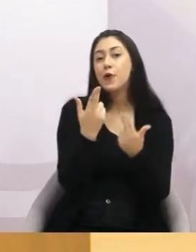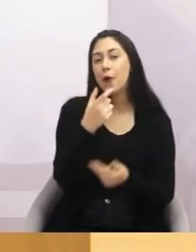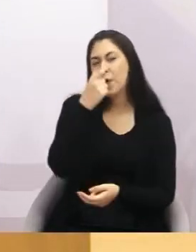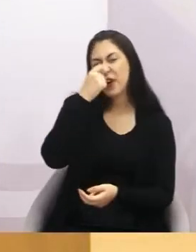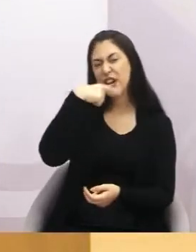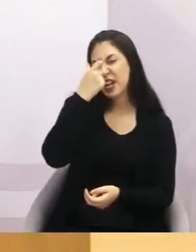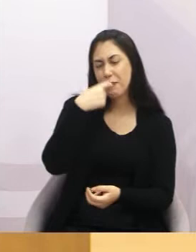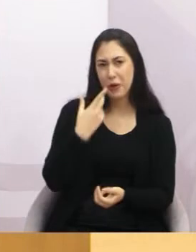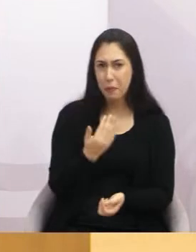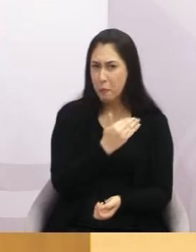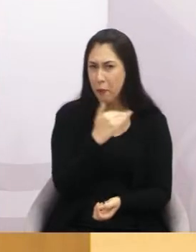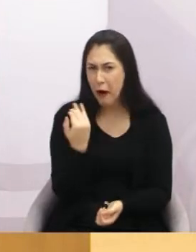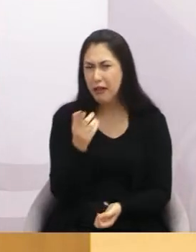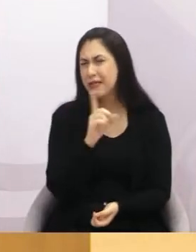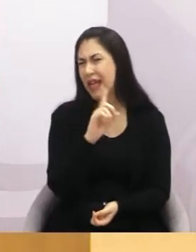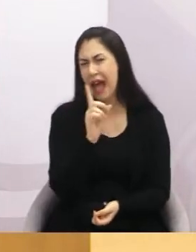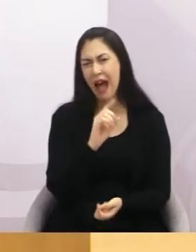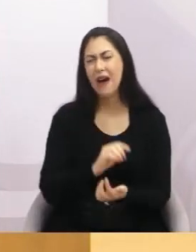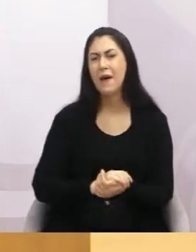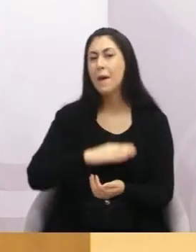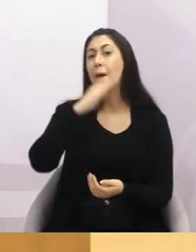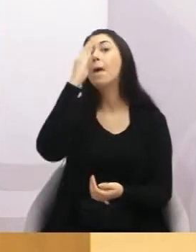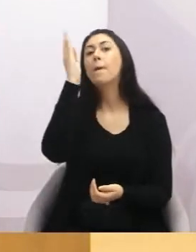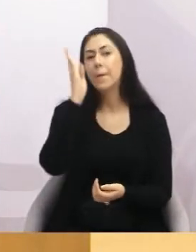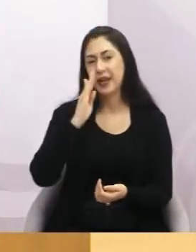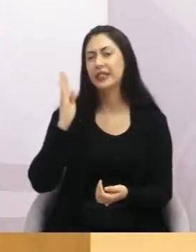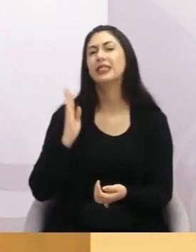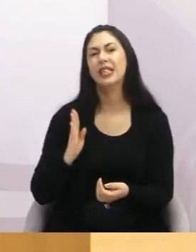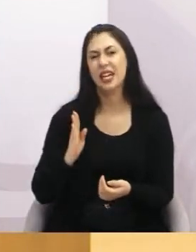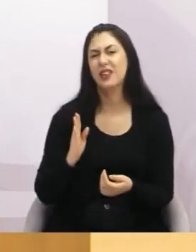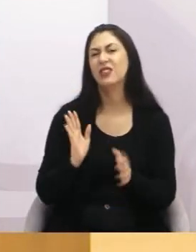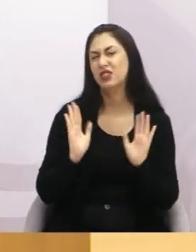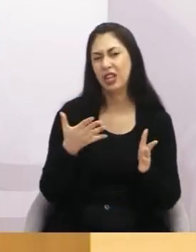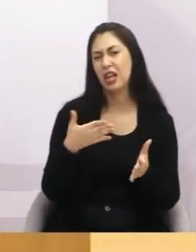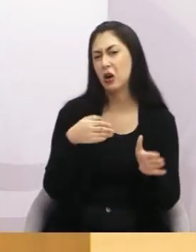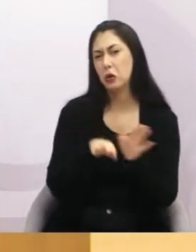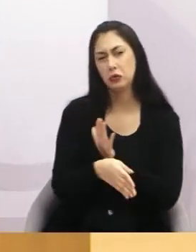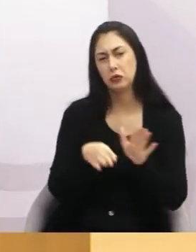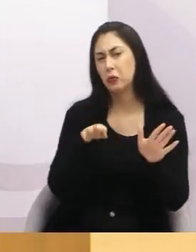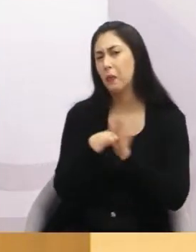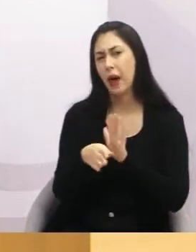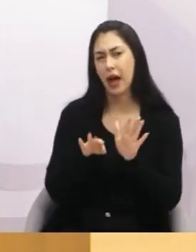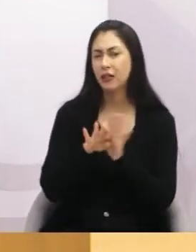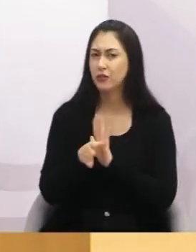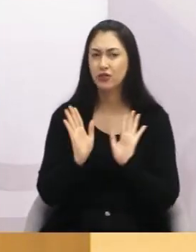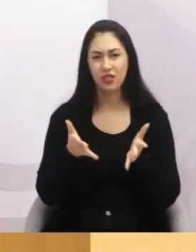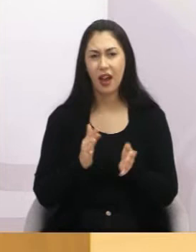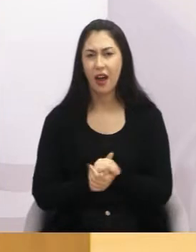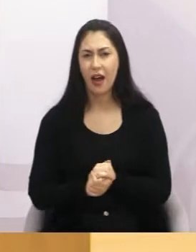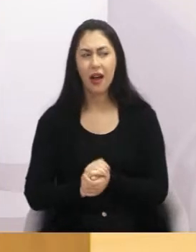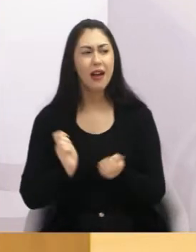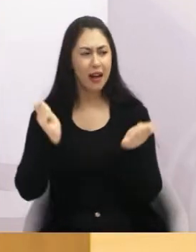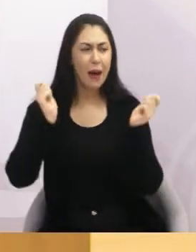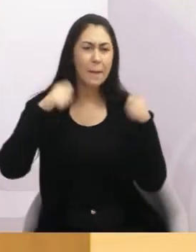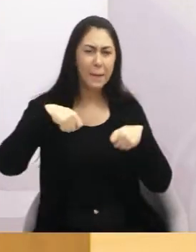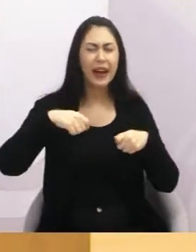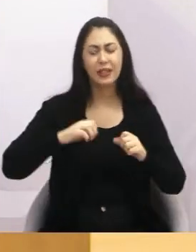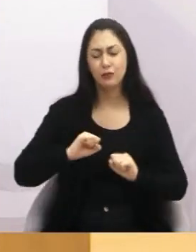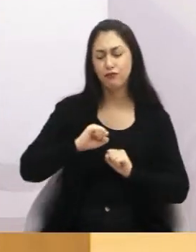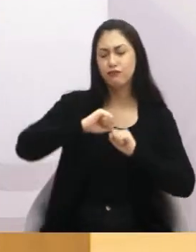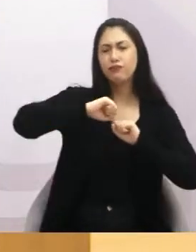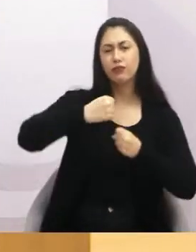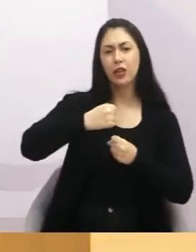vai matar, porque o brasileiro, ele nada no esgoto, ele tem força para enfrentar